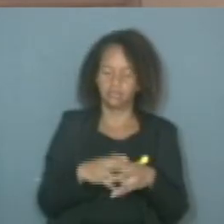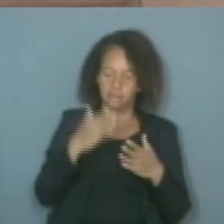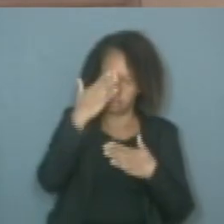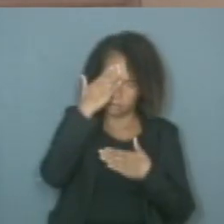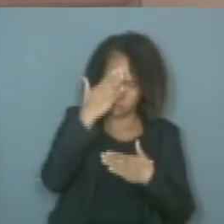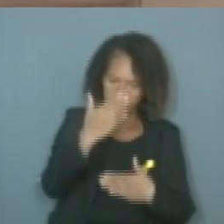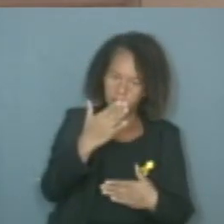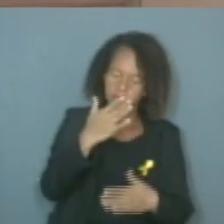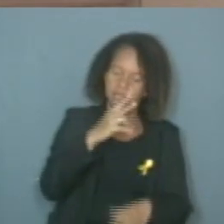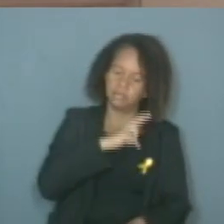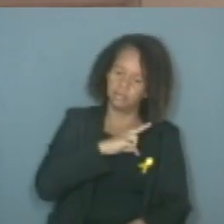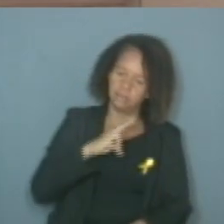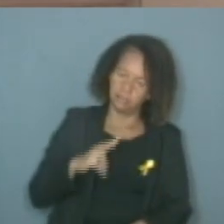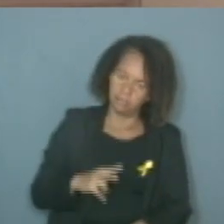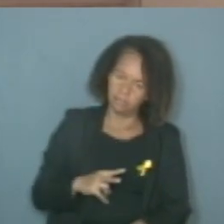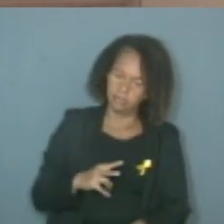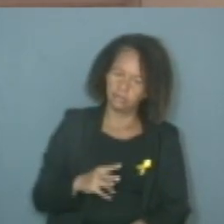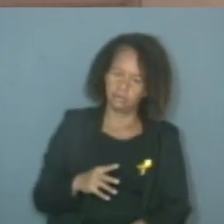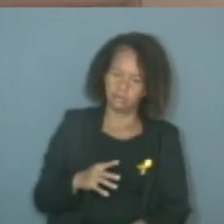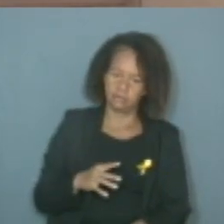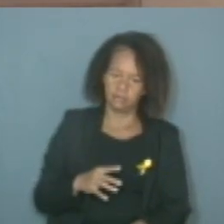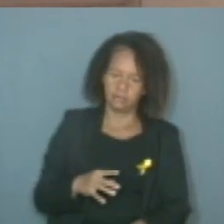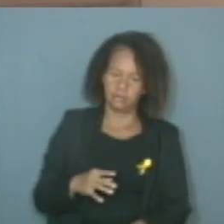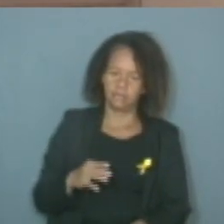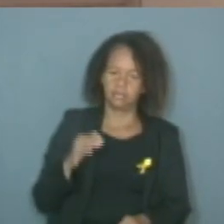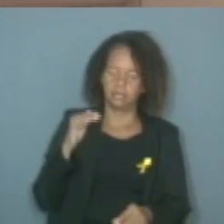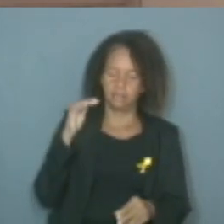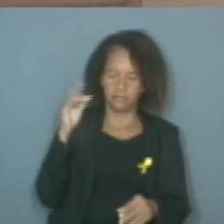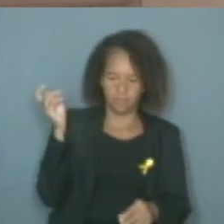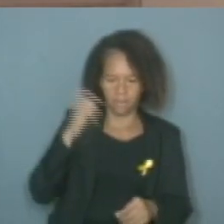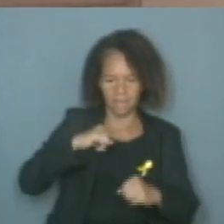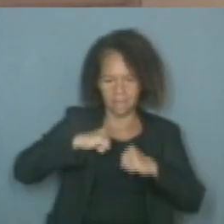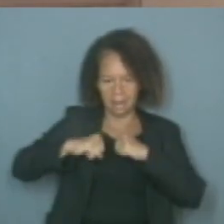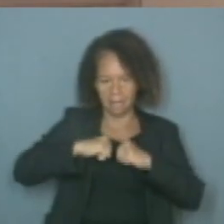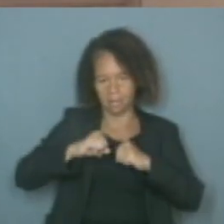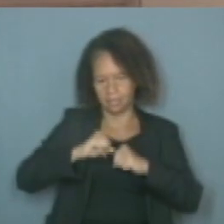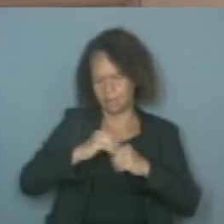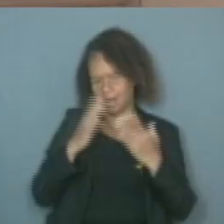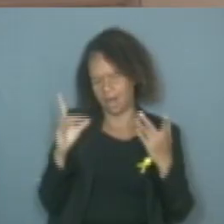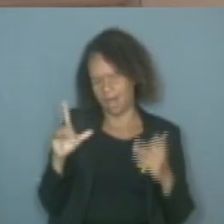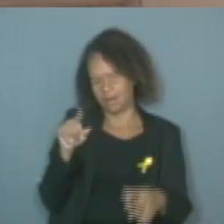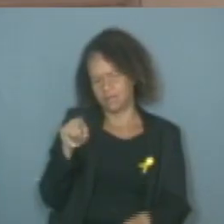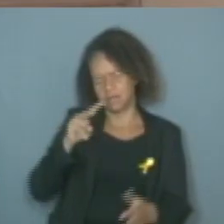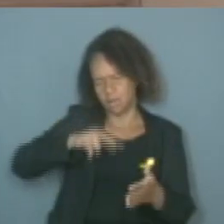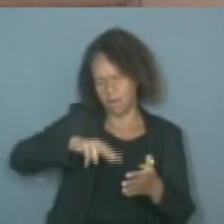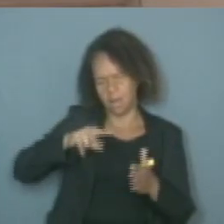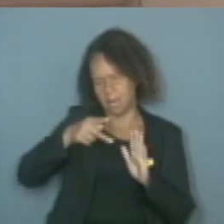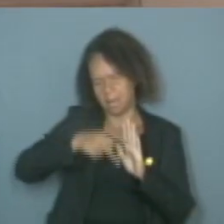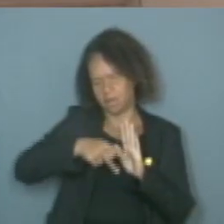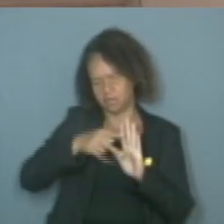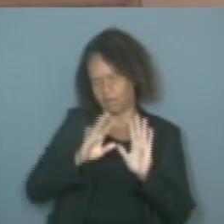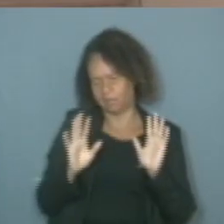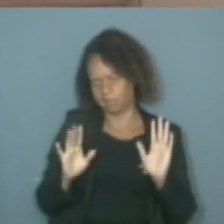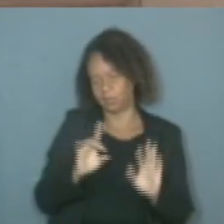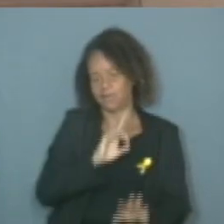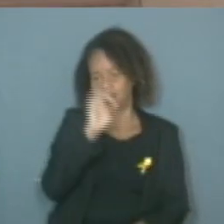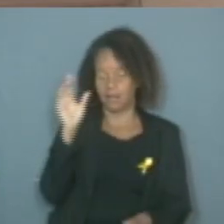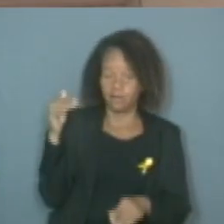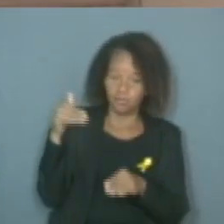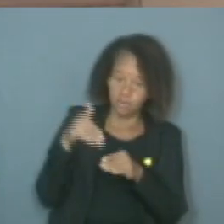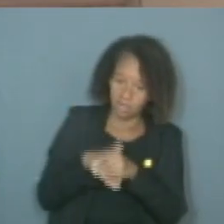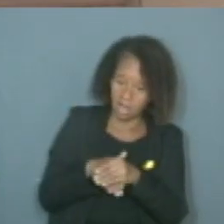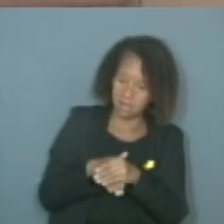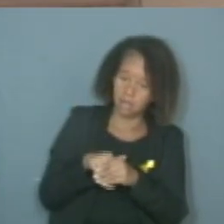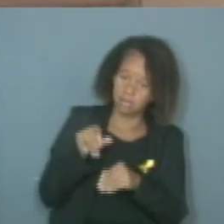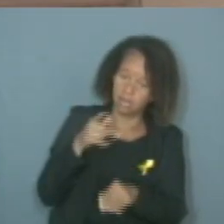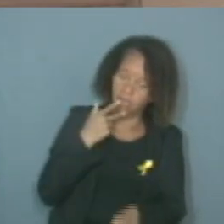Obrigado pela parte, vereador, mas mais uma vez vamos voltar nesse debate aqui. Fica claro que Vossa Excelência não leu o meu projeto, porque no dia da votação